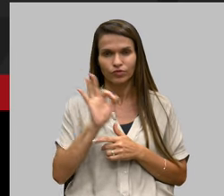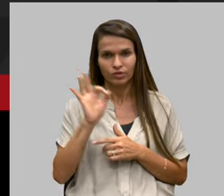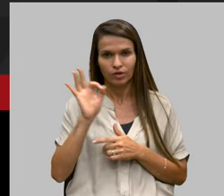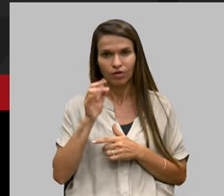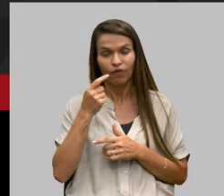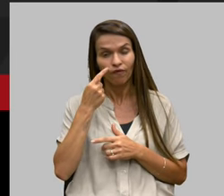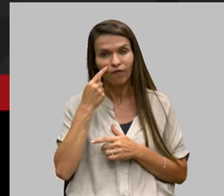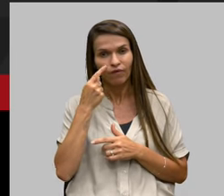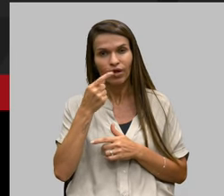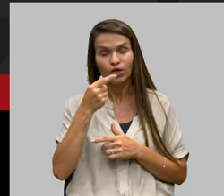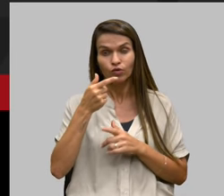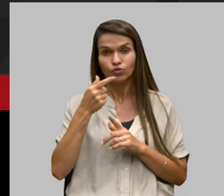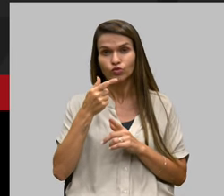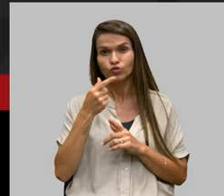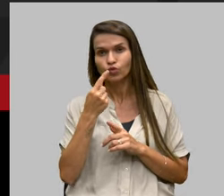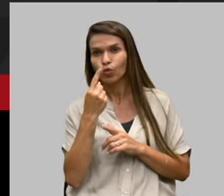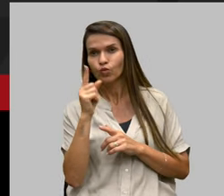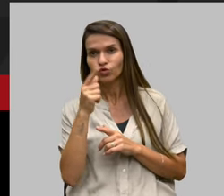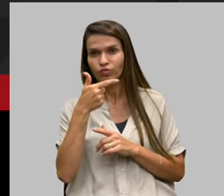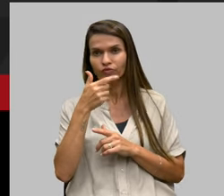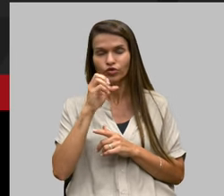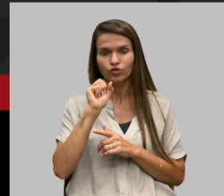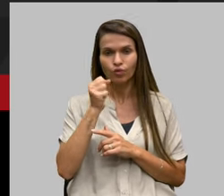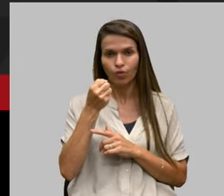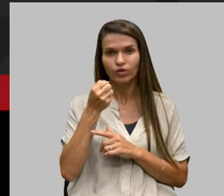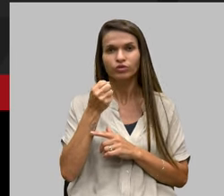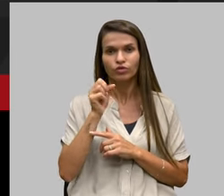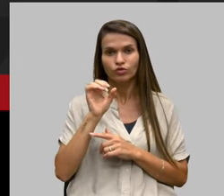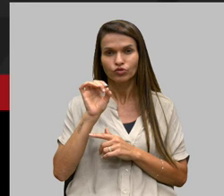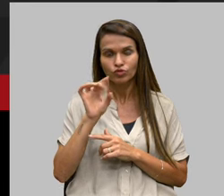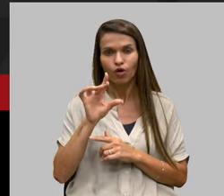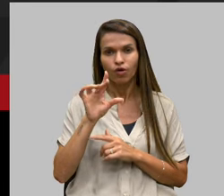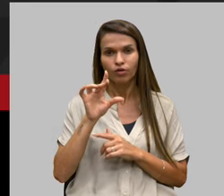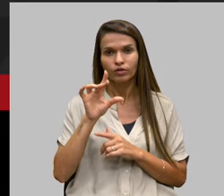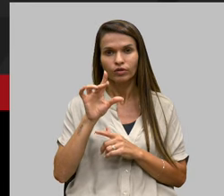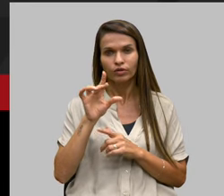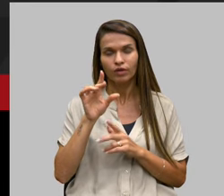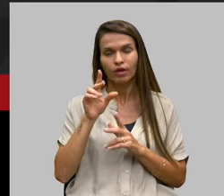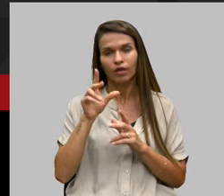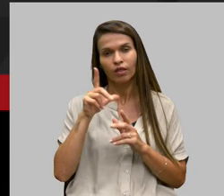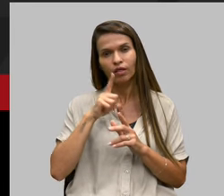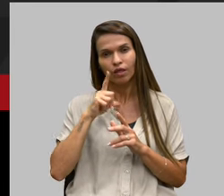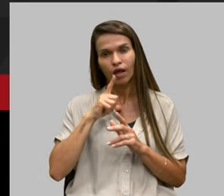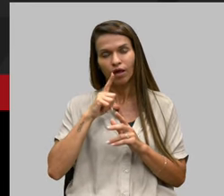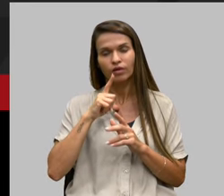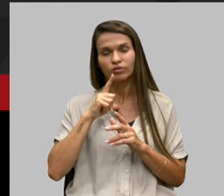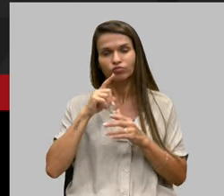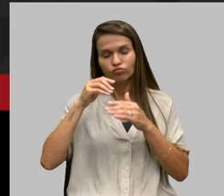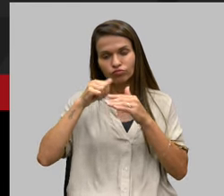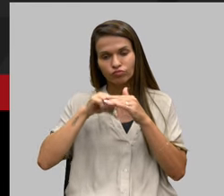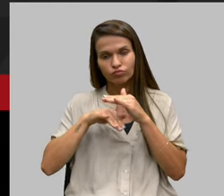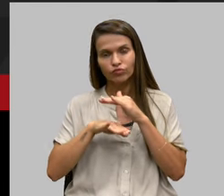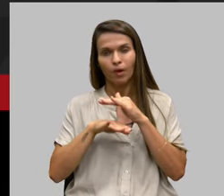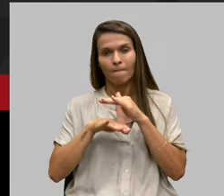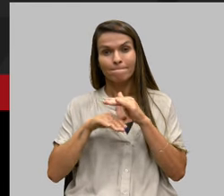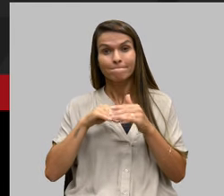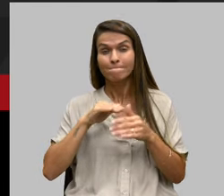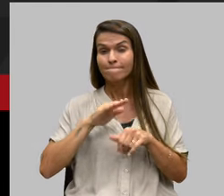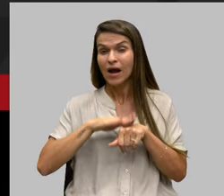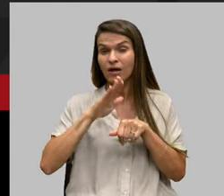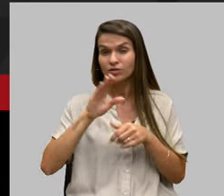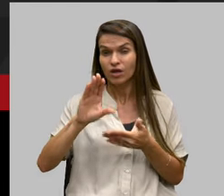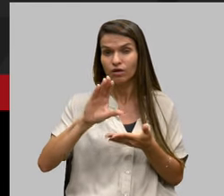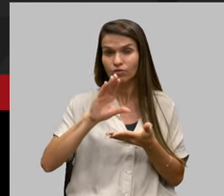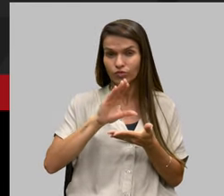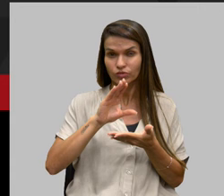28 ali e são apenas esses 28 que em tese possuem em caixa mais recurso do que o necessário para